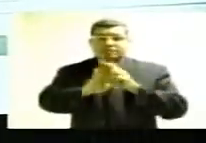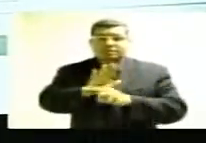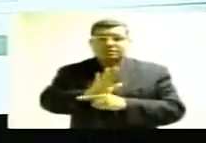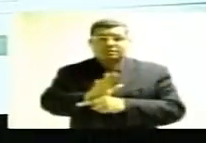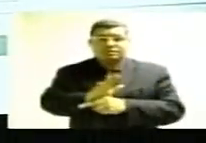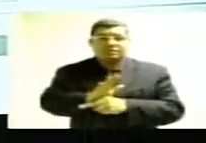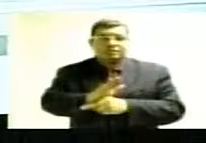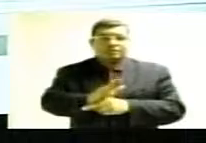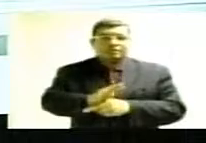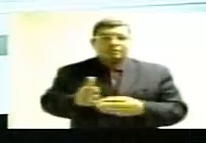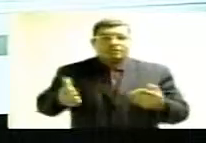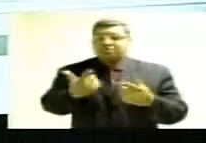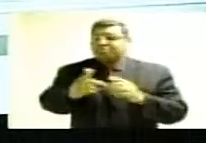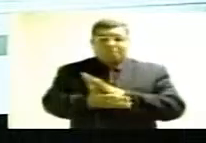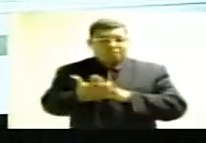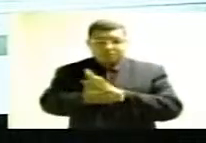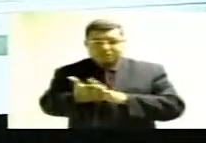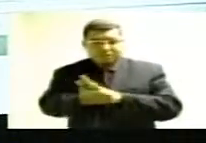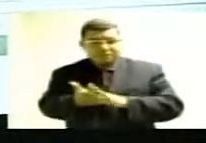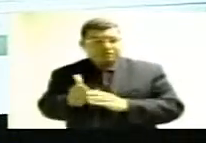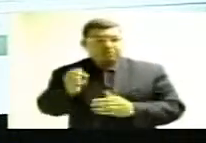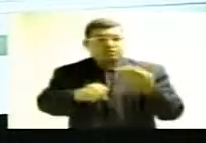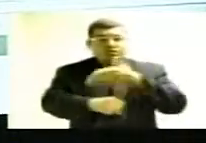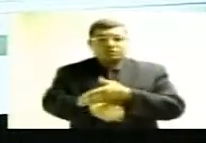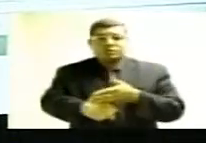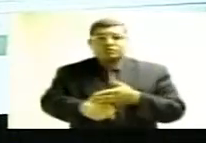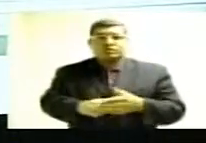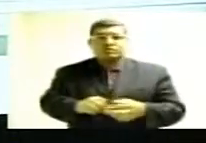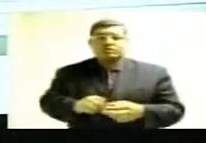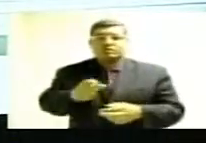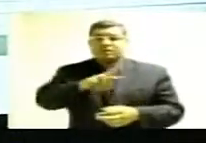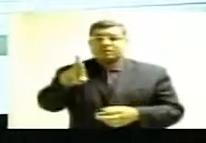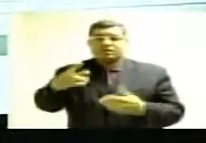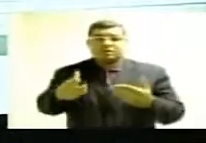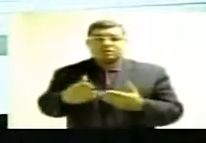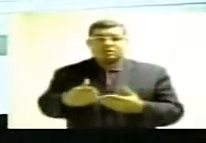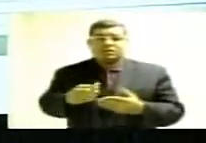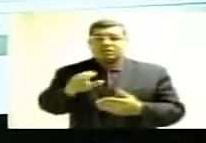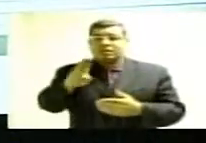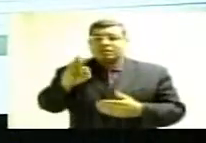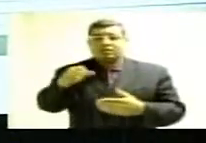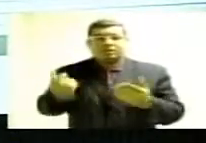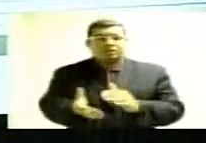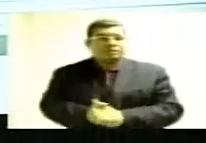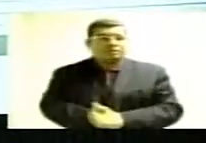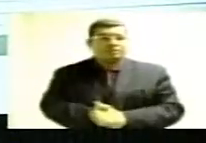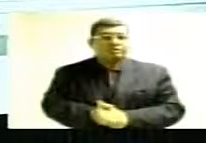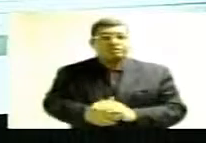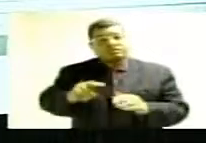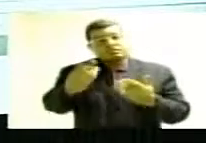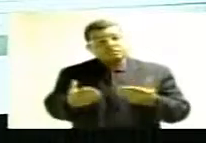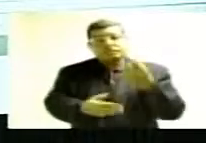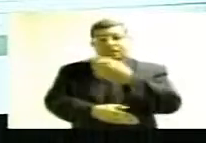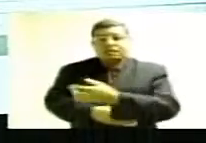300. Não pagou 800 milhões de reais em empenho. Ou